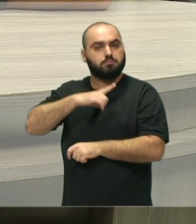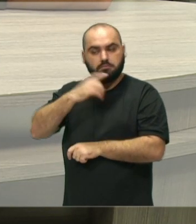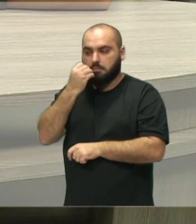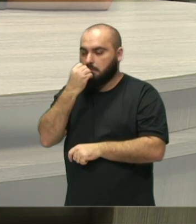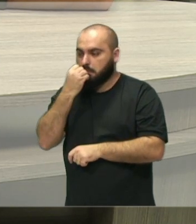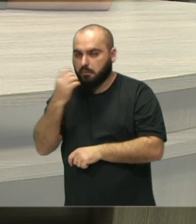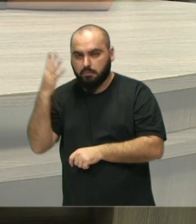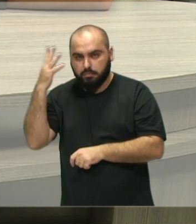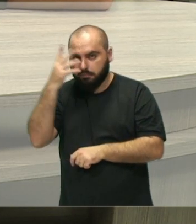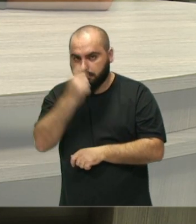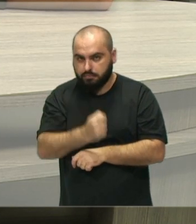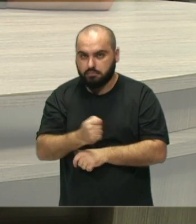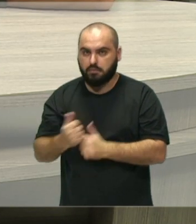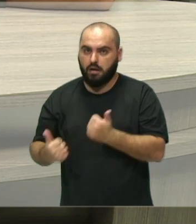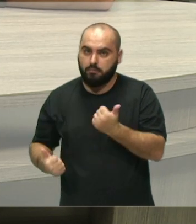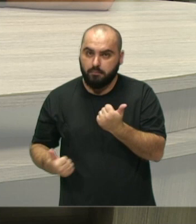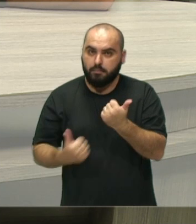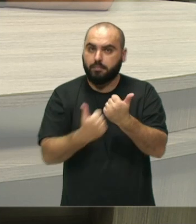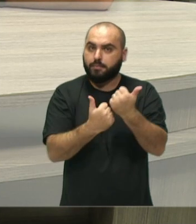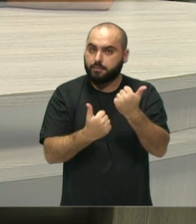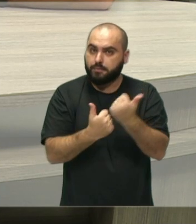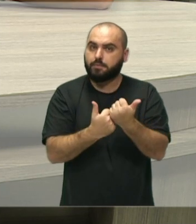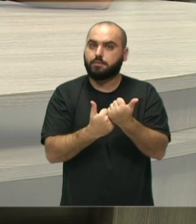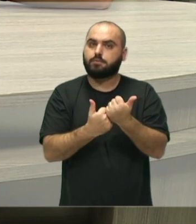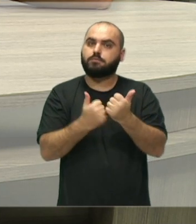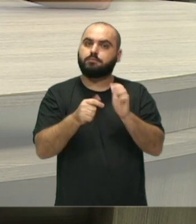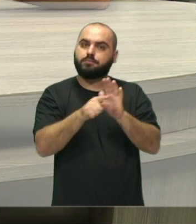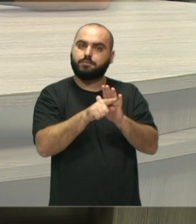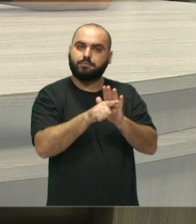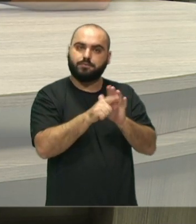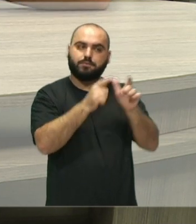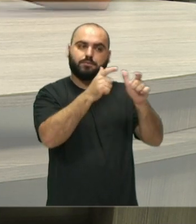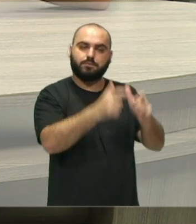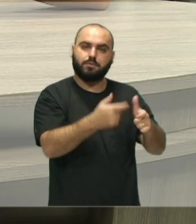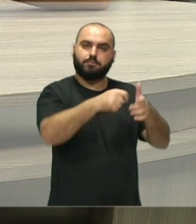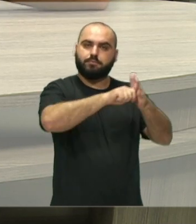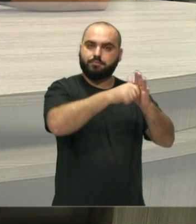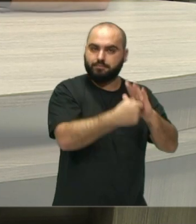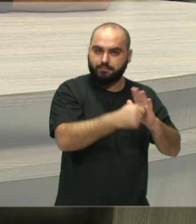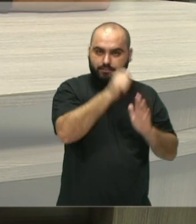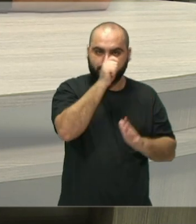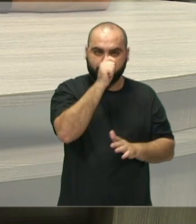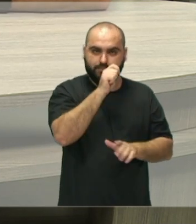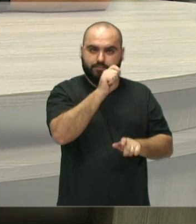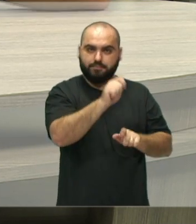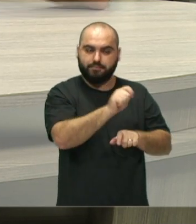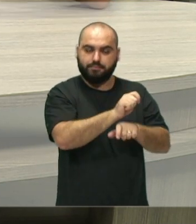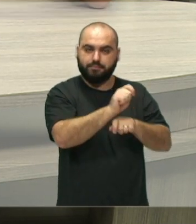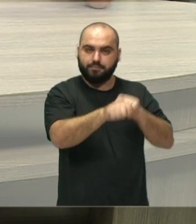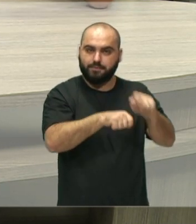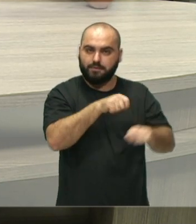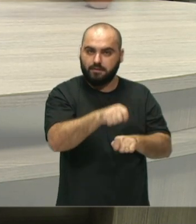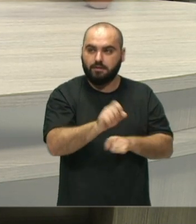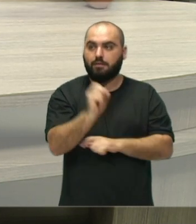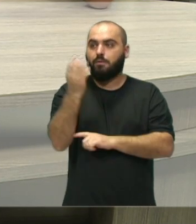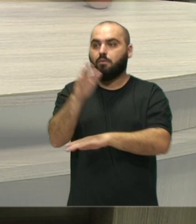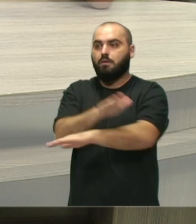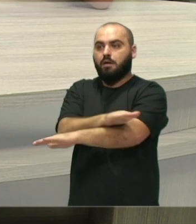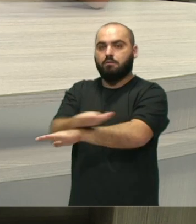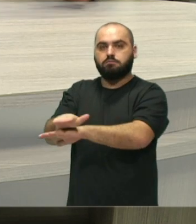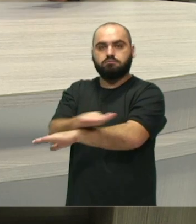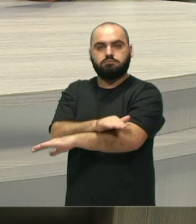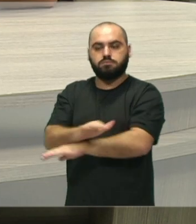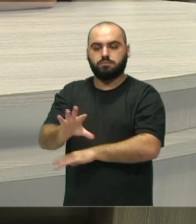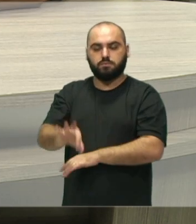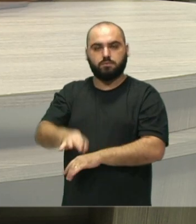sinalizadas, com apoio e suporte para as bicicletas, ou em calçadas bem feitas, que